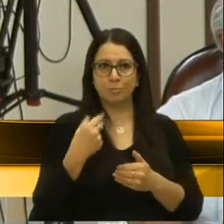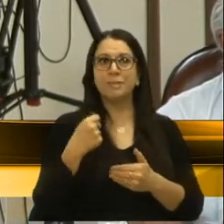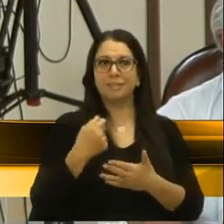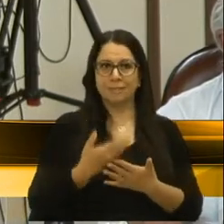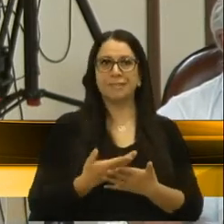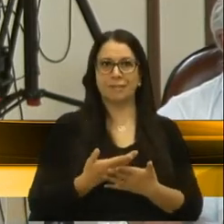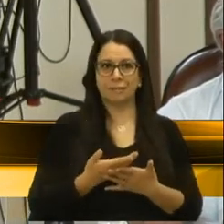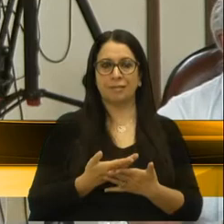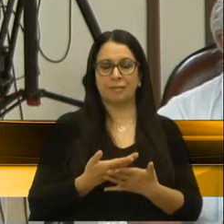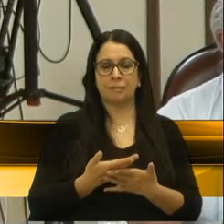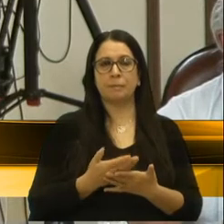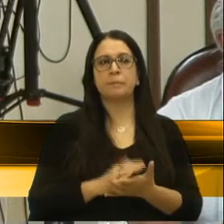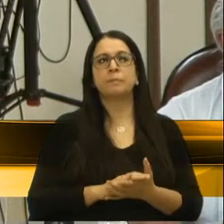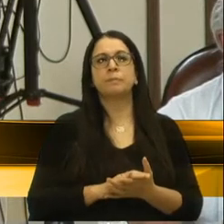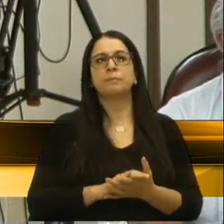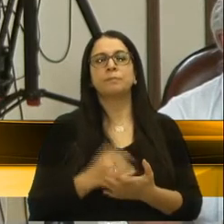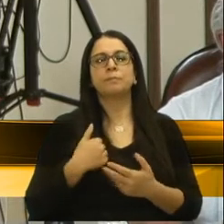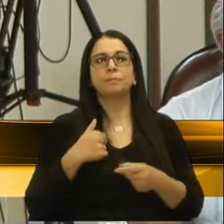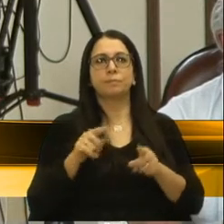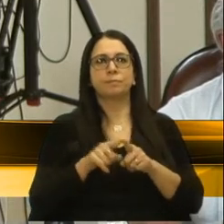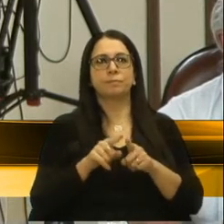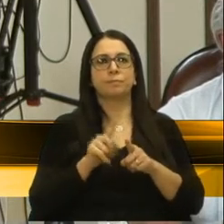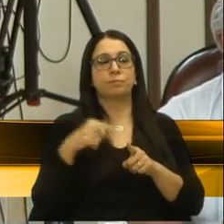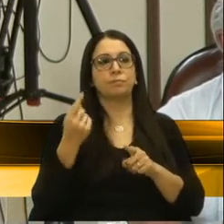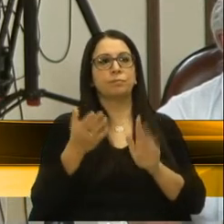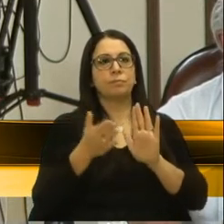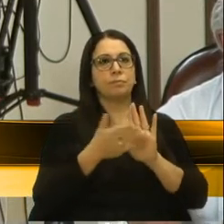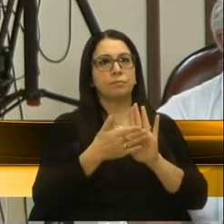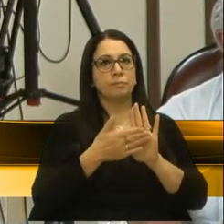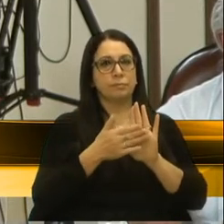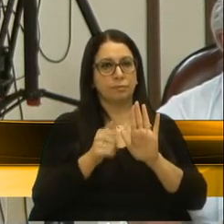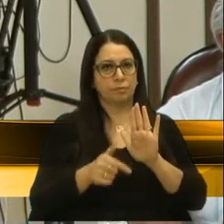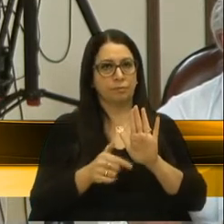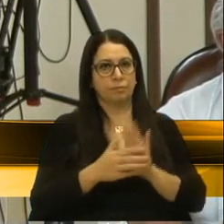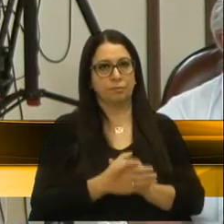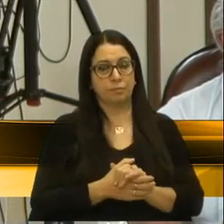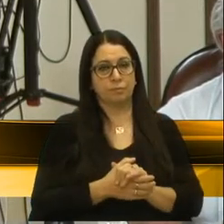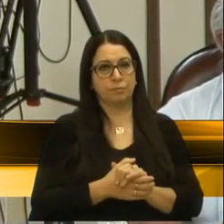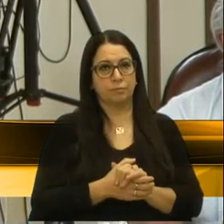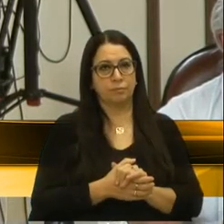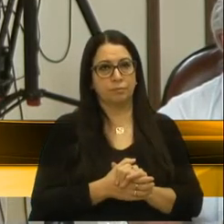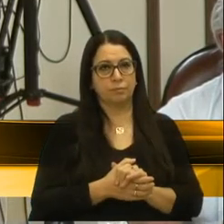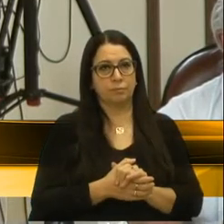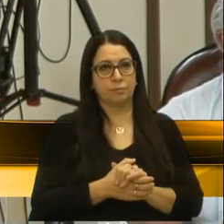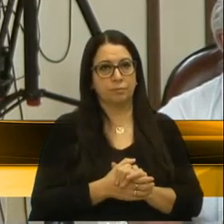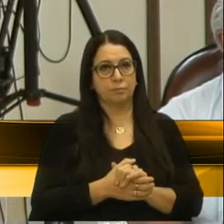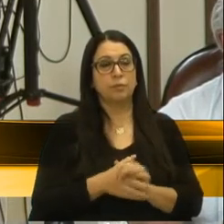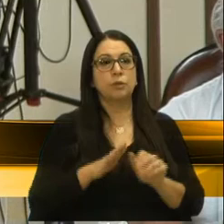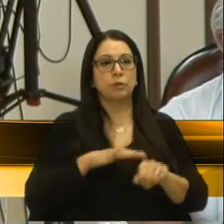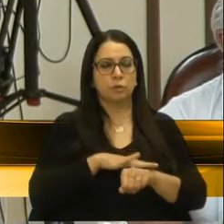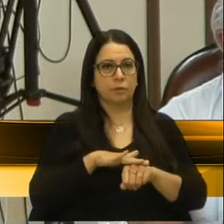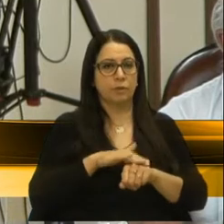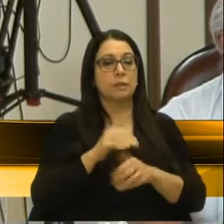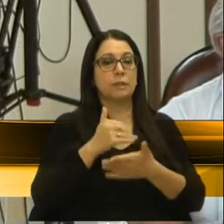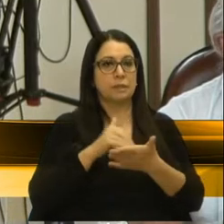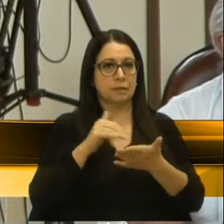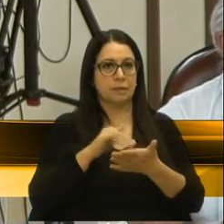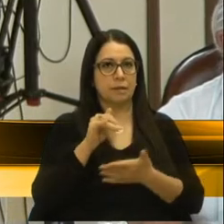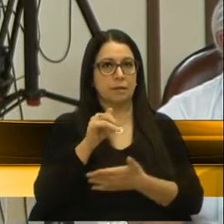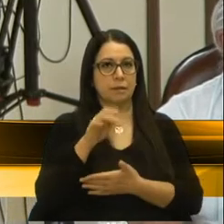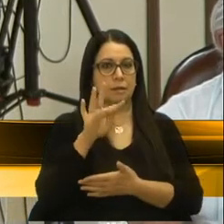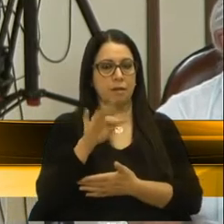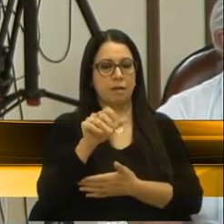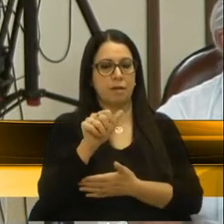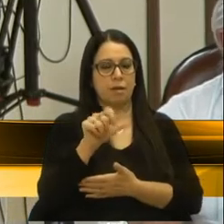né? Eu também, uma outra pauta que eu conversei com a secretária Flávia,